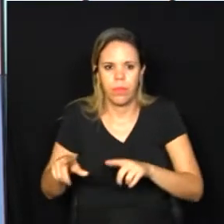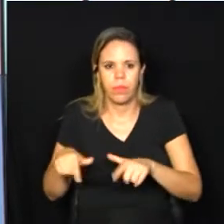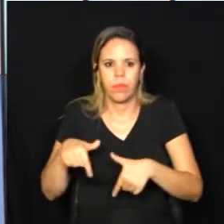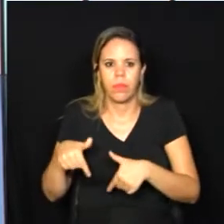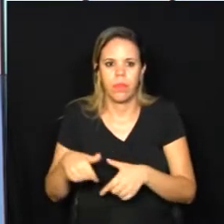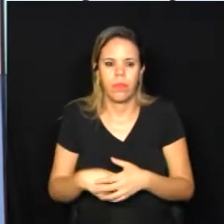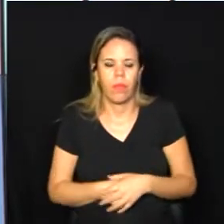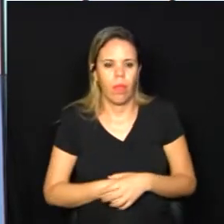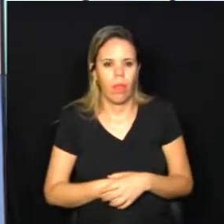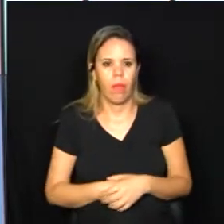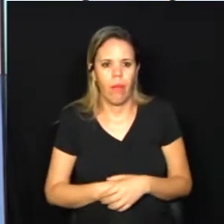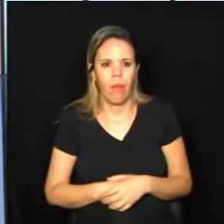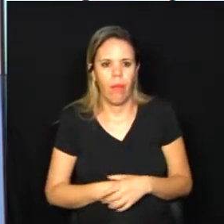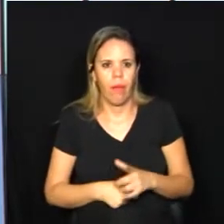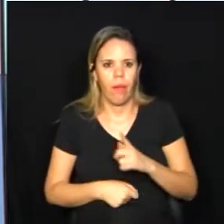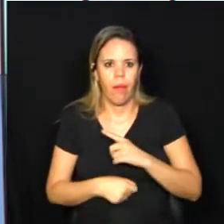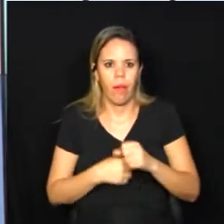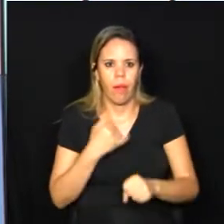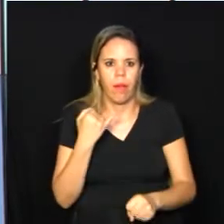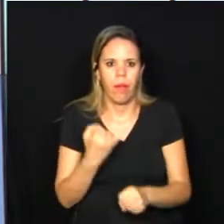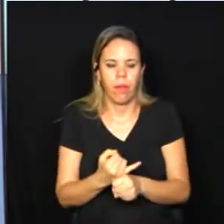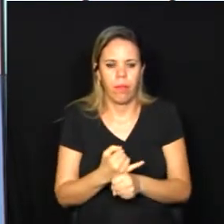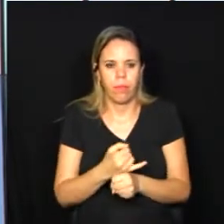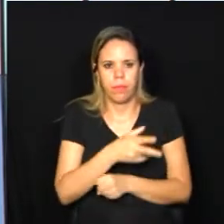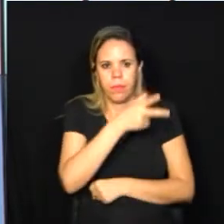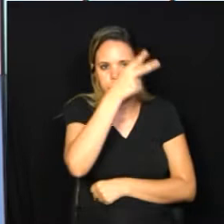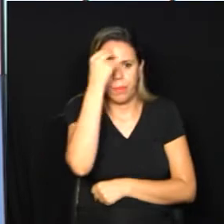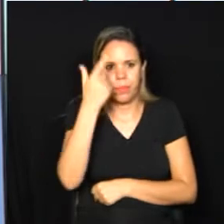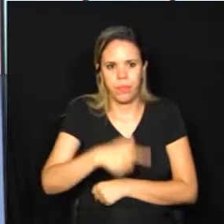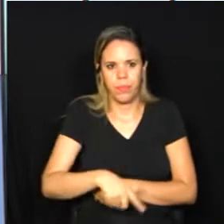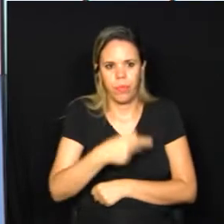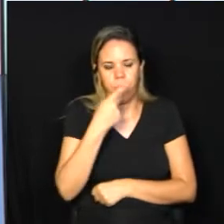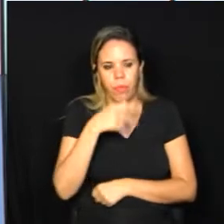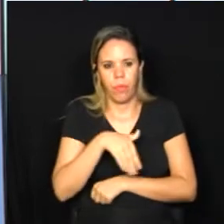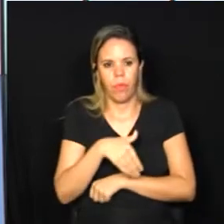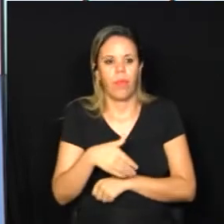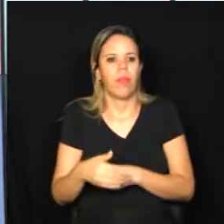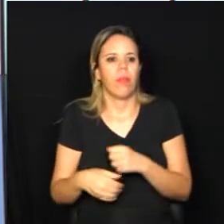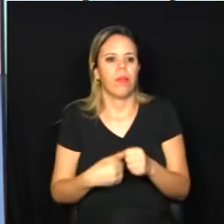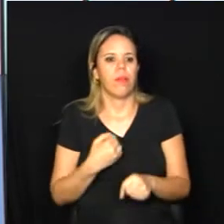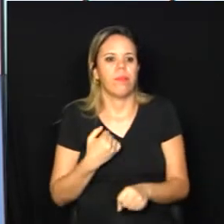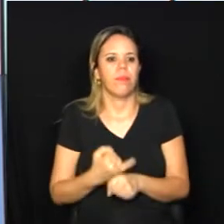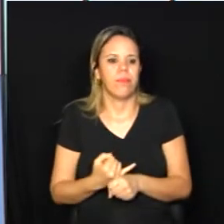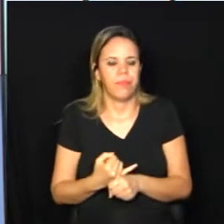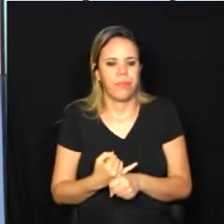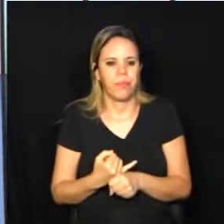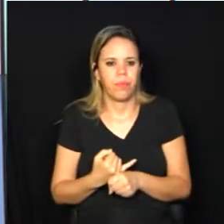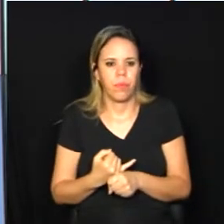atuam. Olha, a gente tem ali no site da prefeitura, eu vou repetir o endereço,